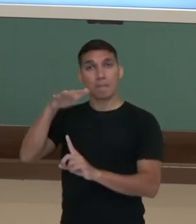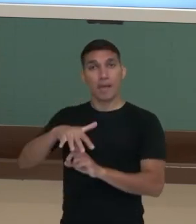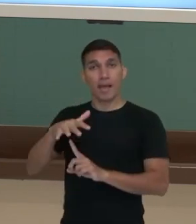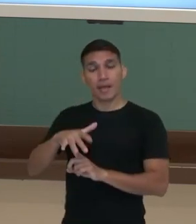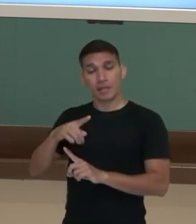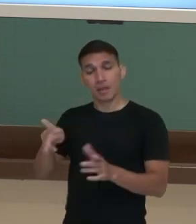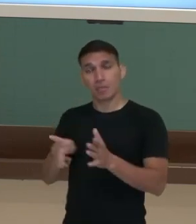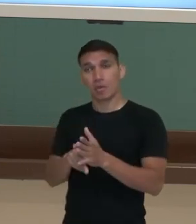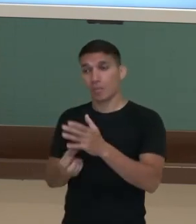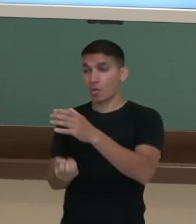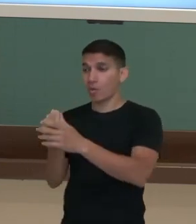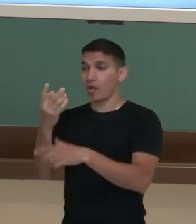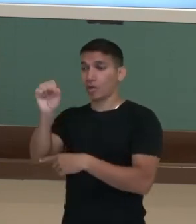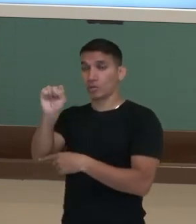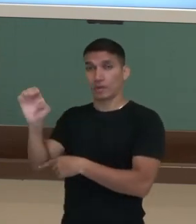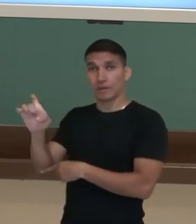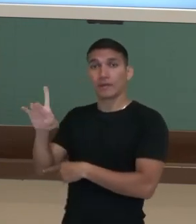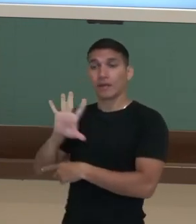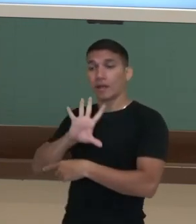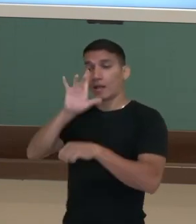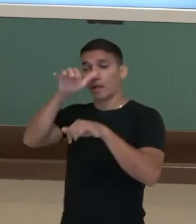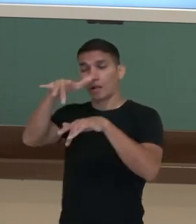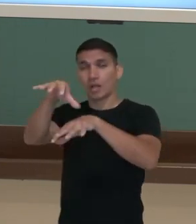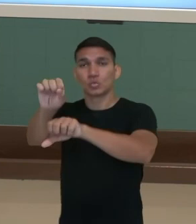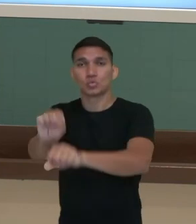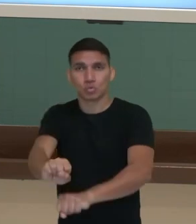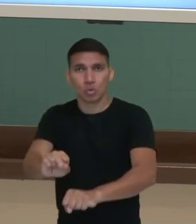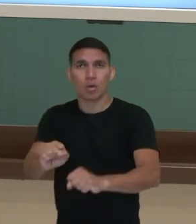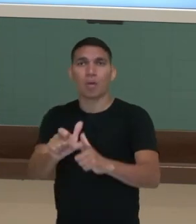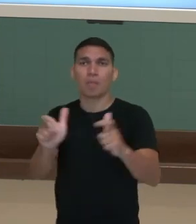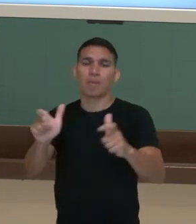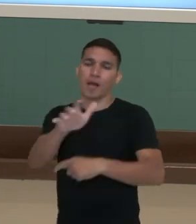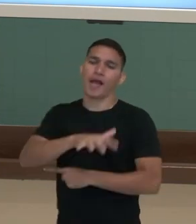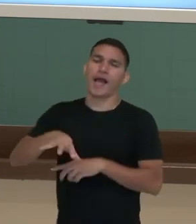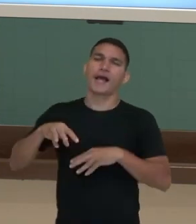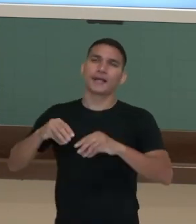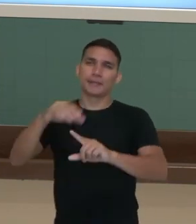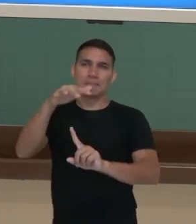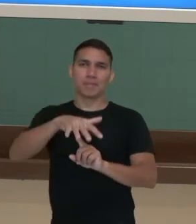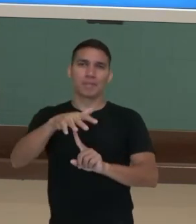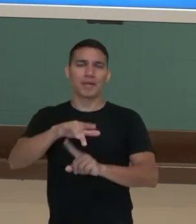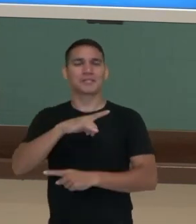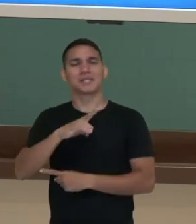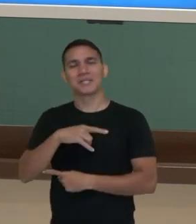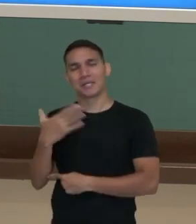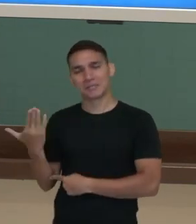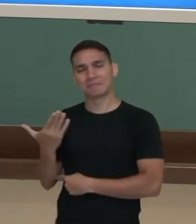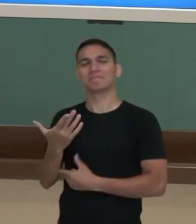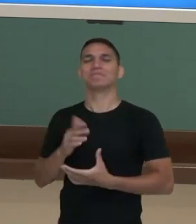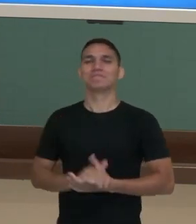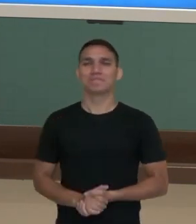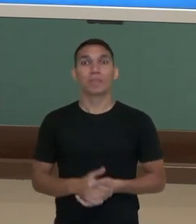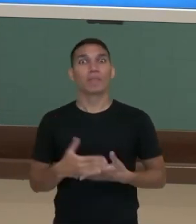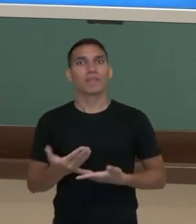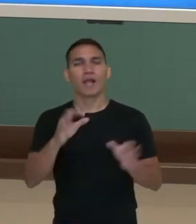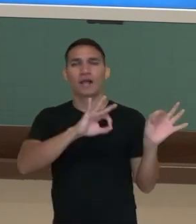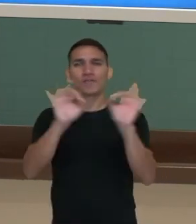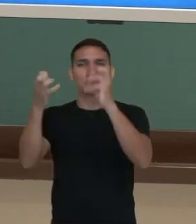sul, inclusive boa parte das terras paranaenses estão na bacia do Rio Paraná. Neste vídeo